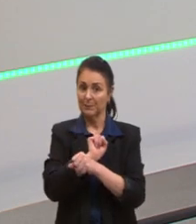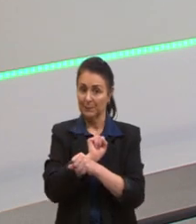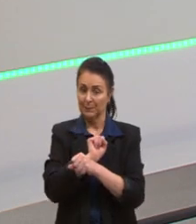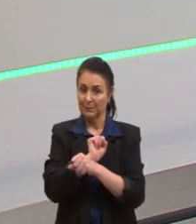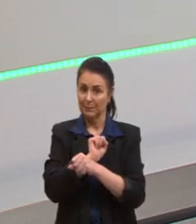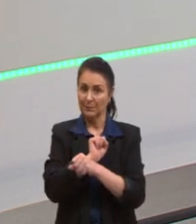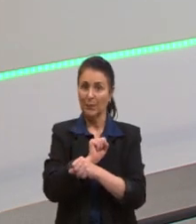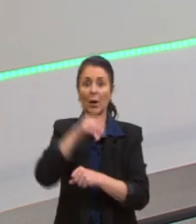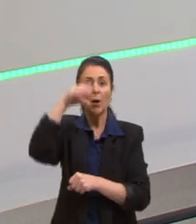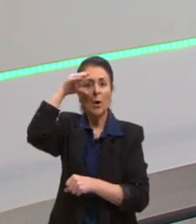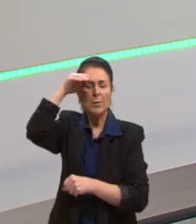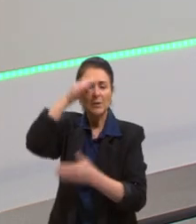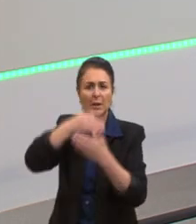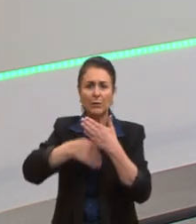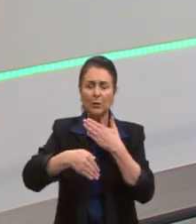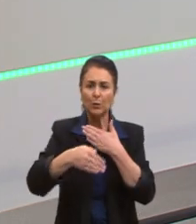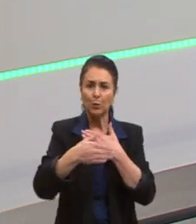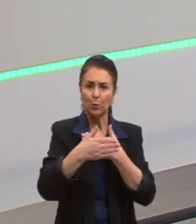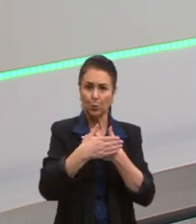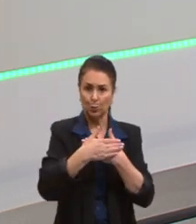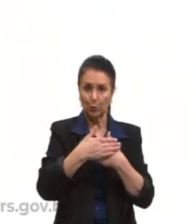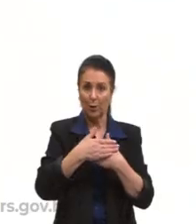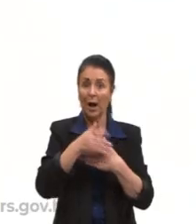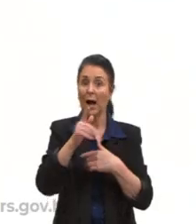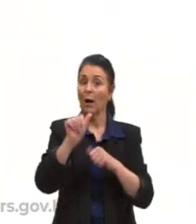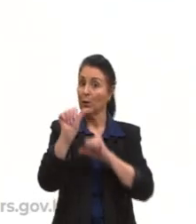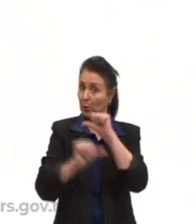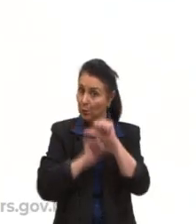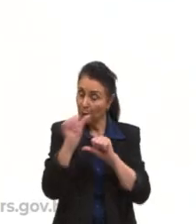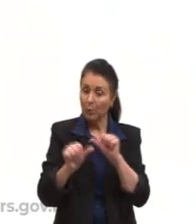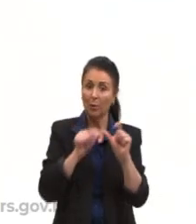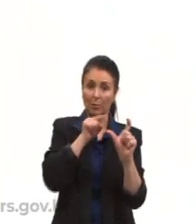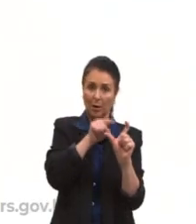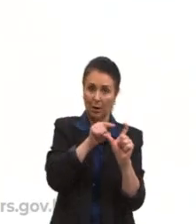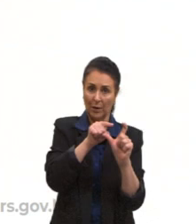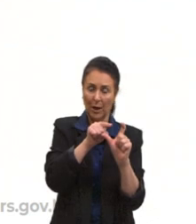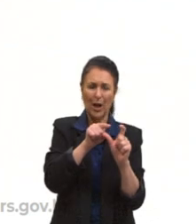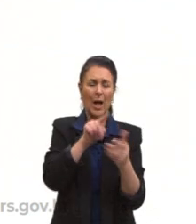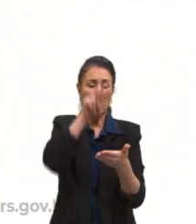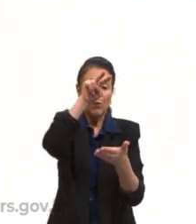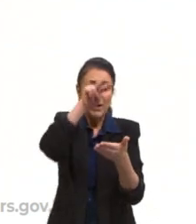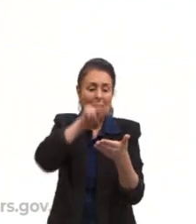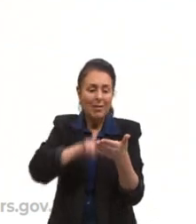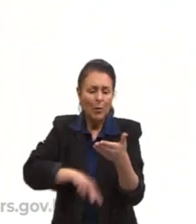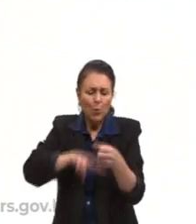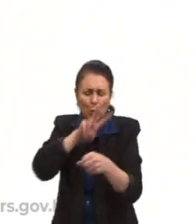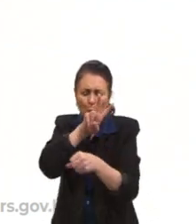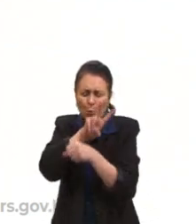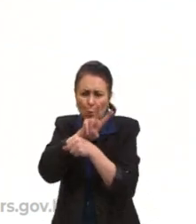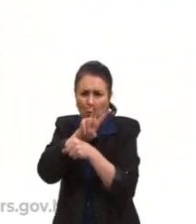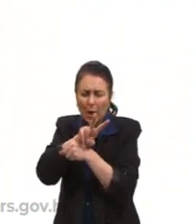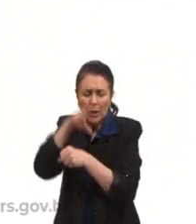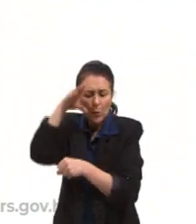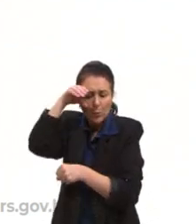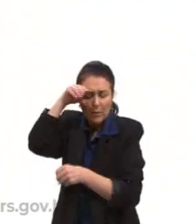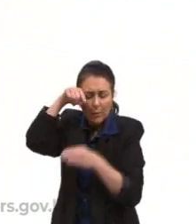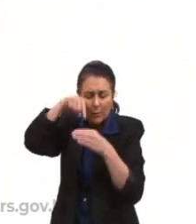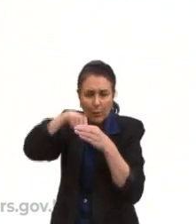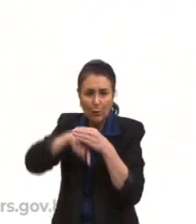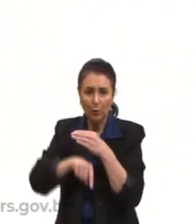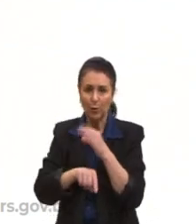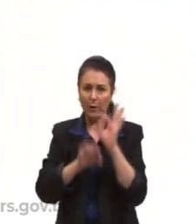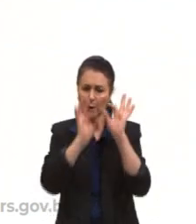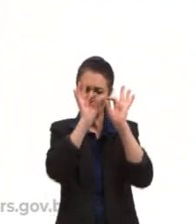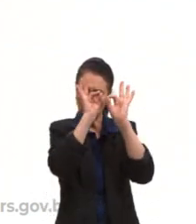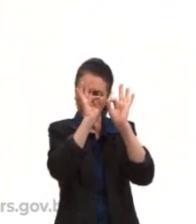então Observe todas as partes agora são todos querem todas as partes um todo cuidado com toda observação Ok e vamos